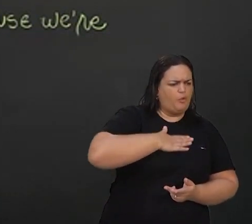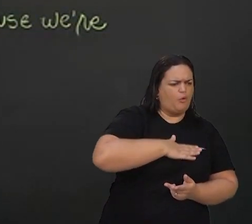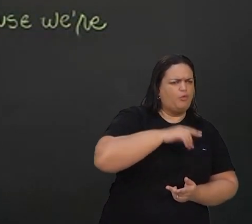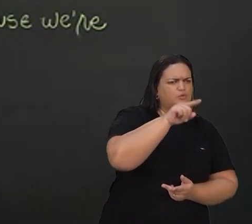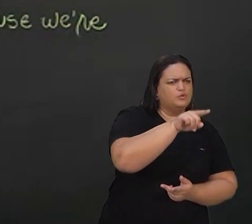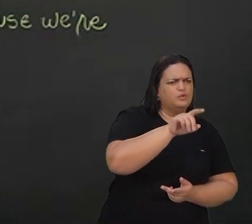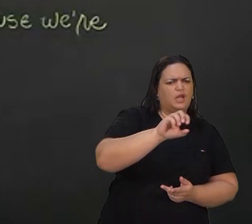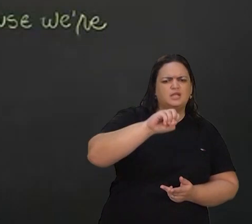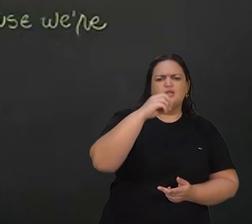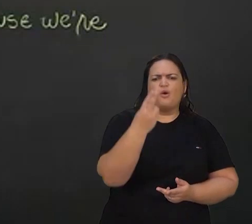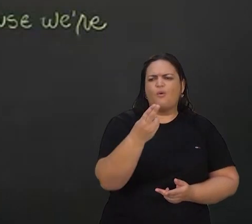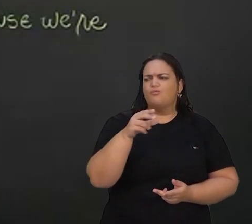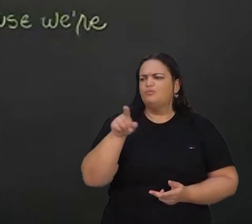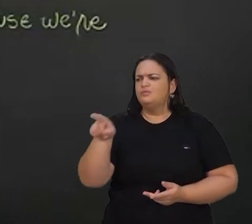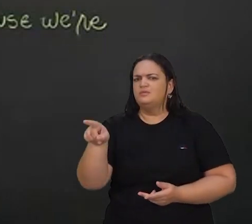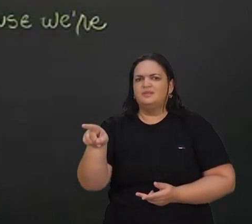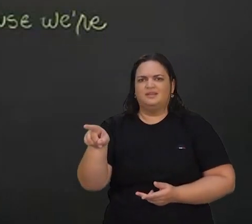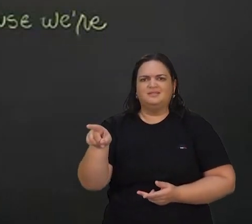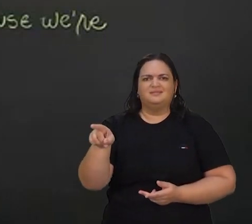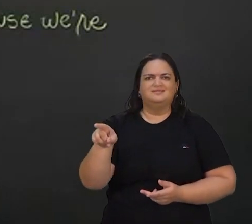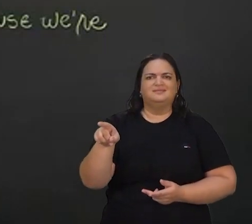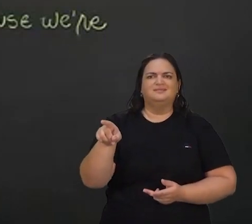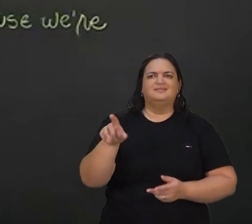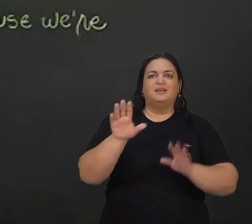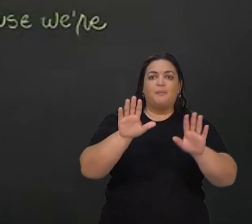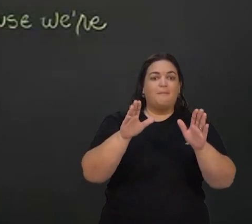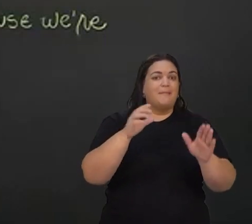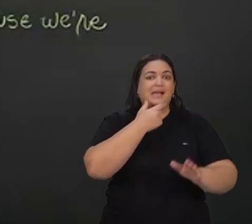Em inglês, parece até com ou, é o or.